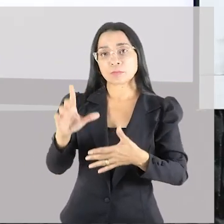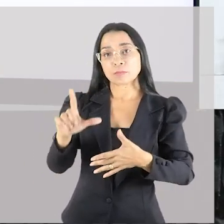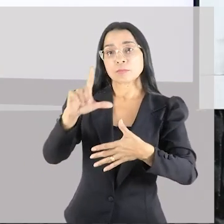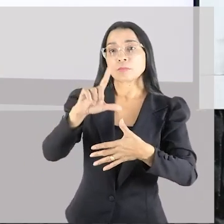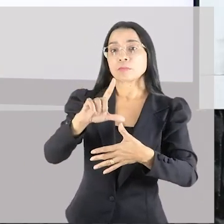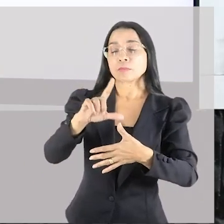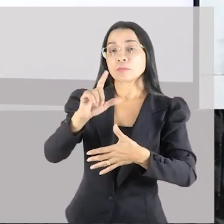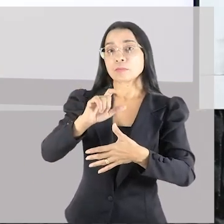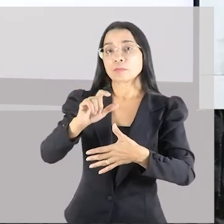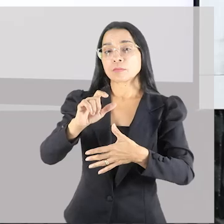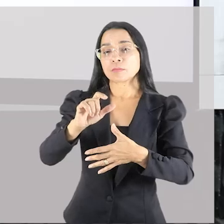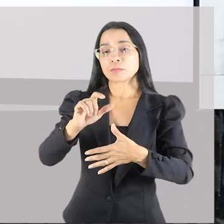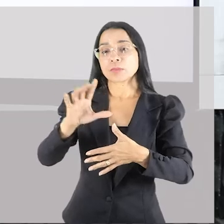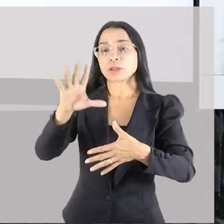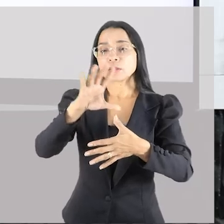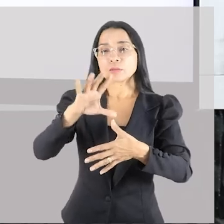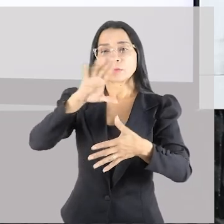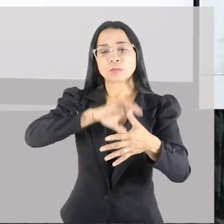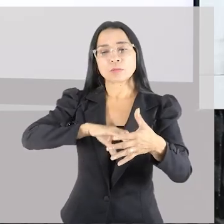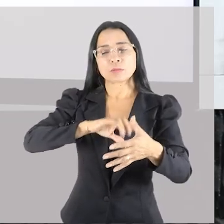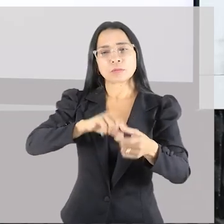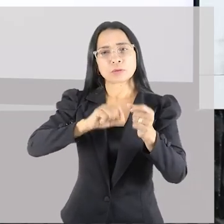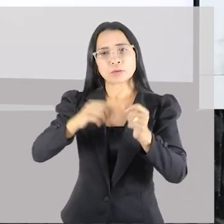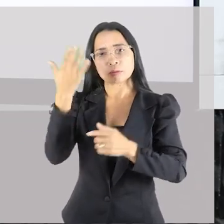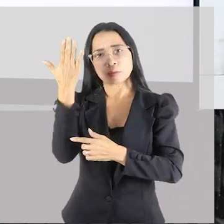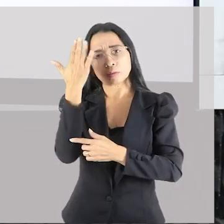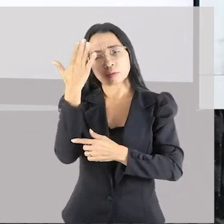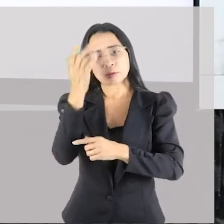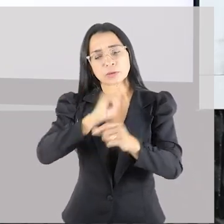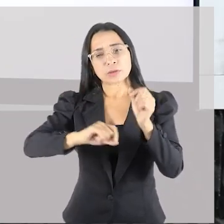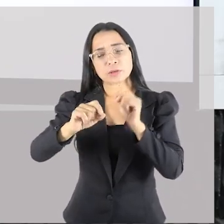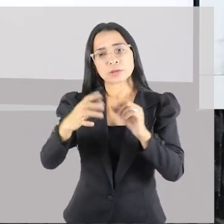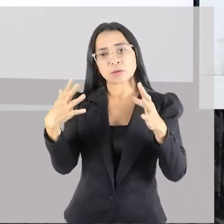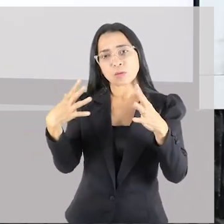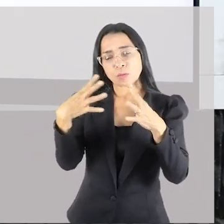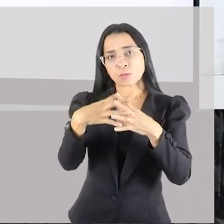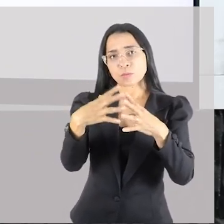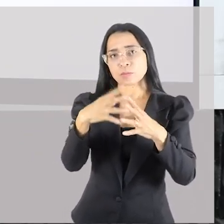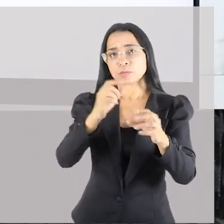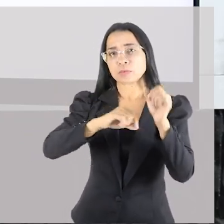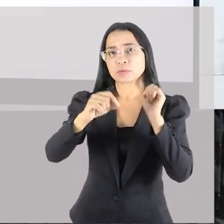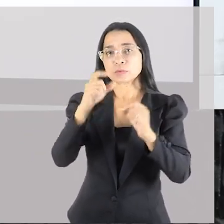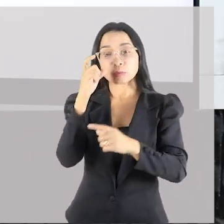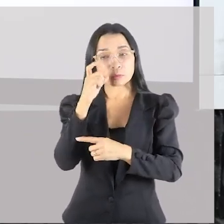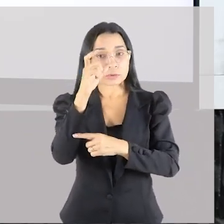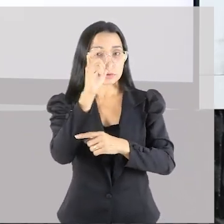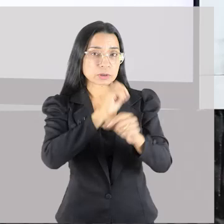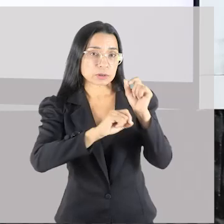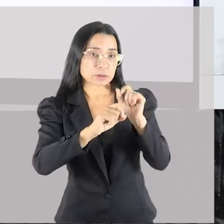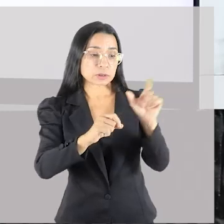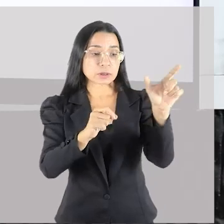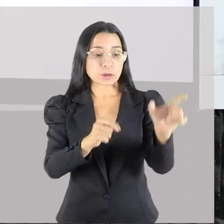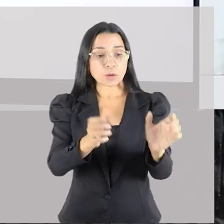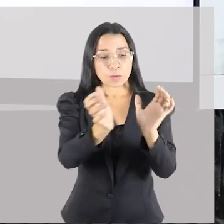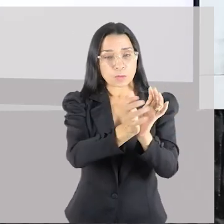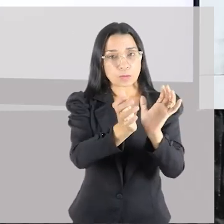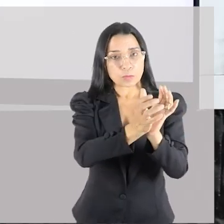que entender que aqui havia um conflito desses interesses. Os colonos portugueses com os colonos que